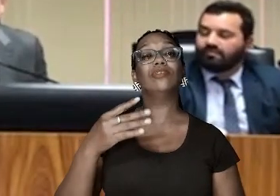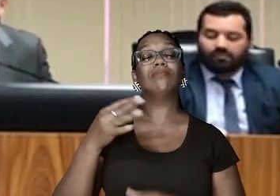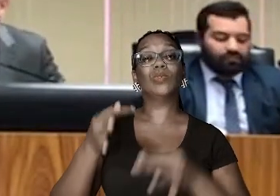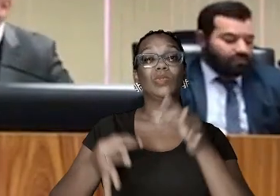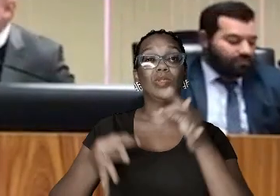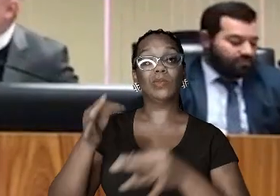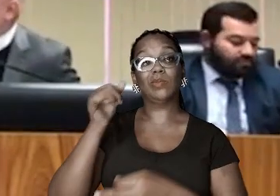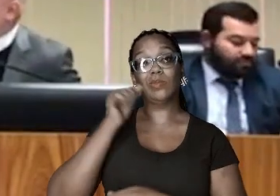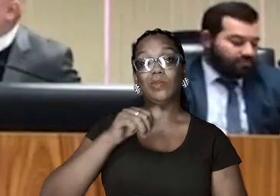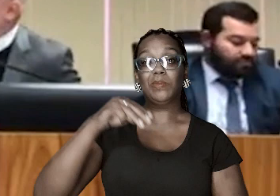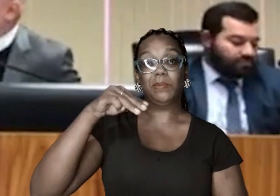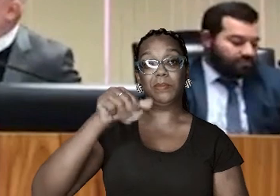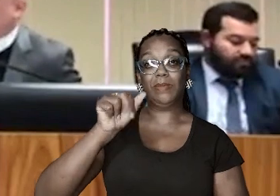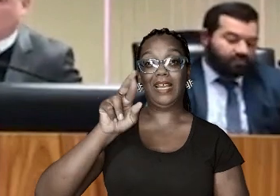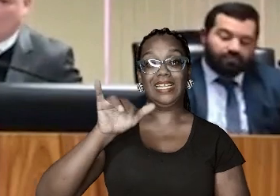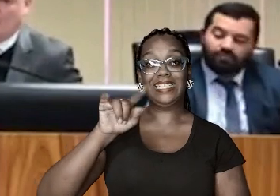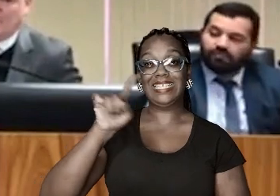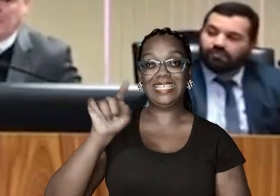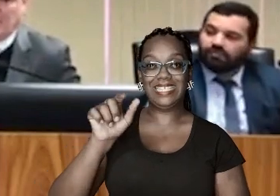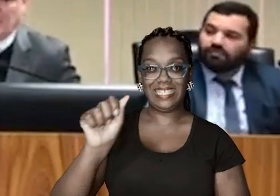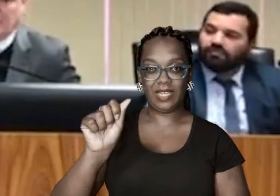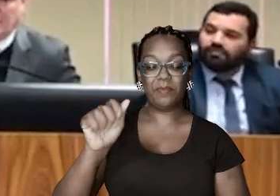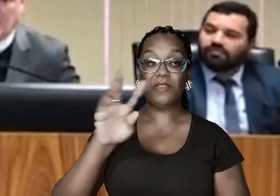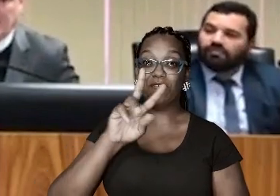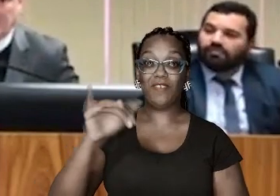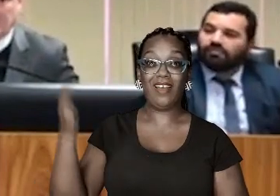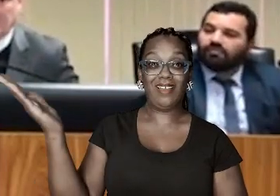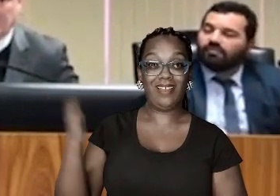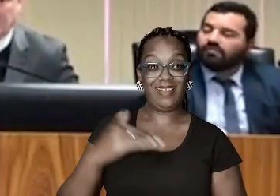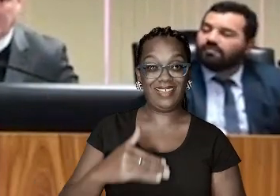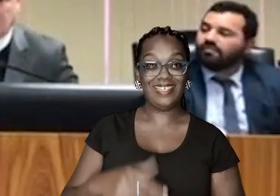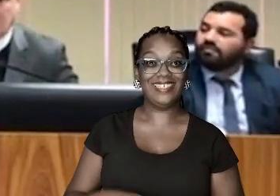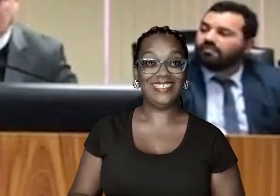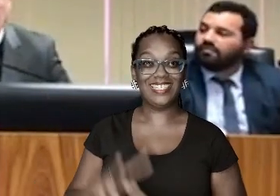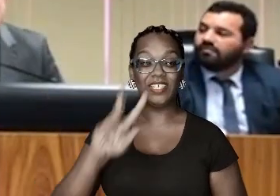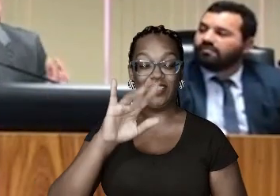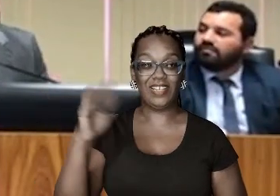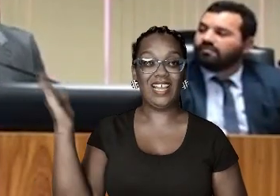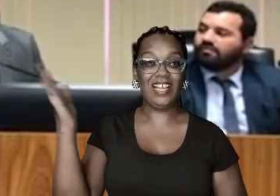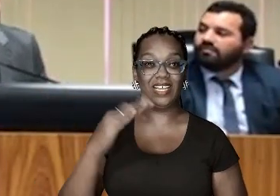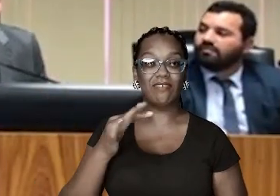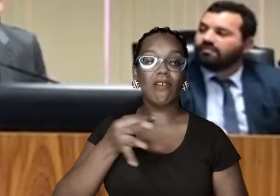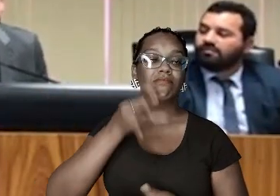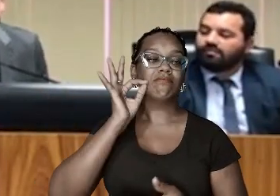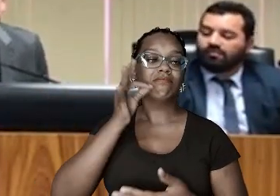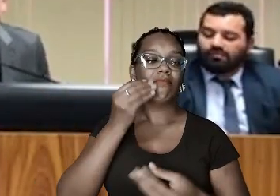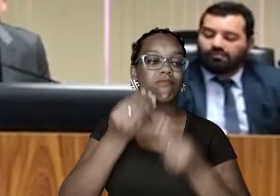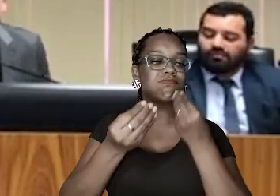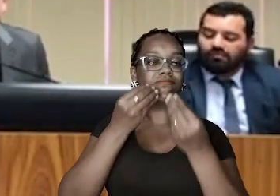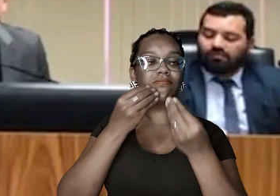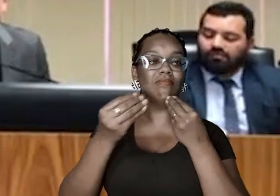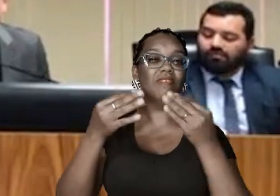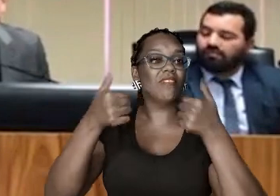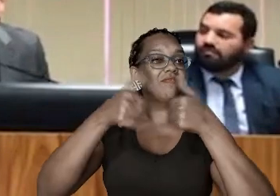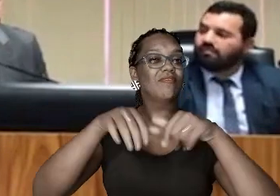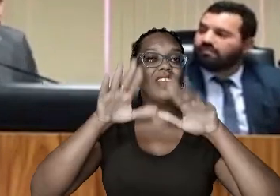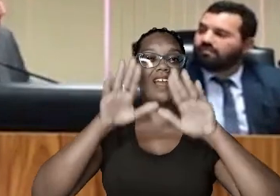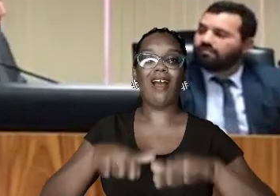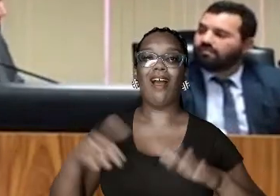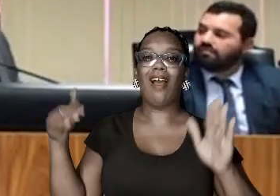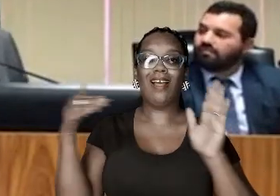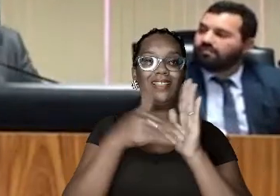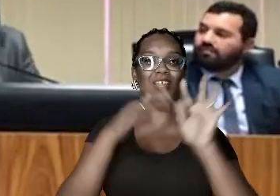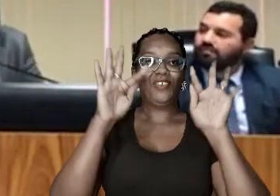a presidente do nosso tribunal Desembargador Federal Marisa Santos já virar ela vem para o